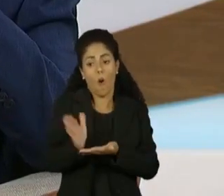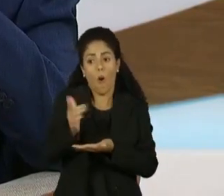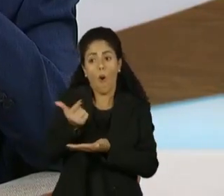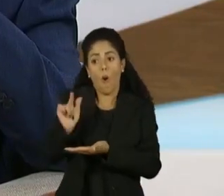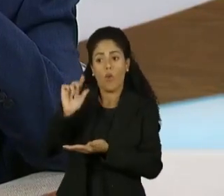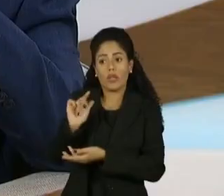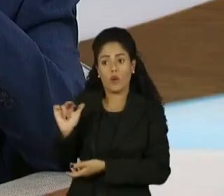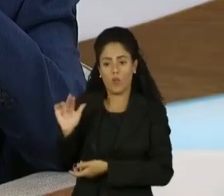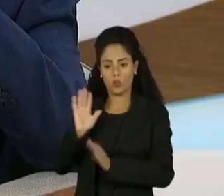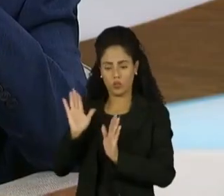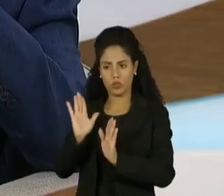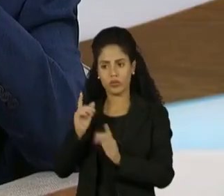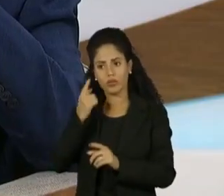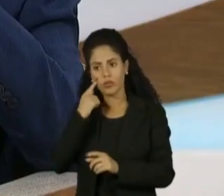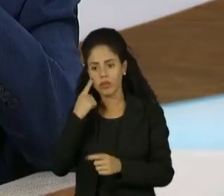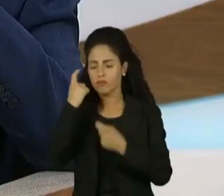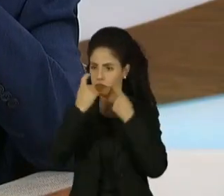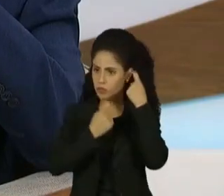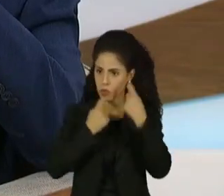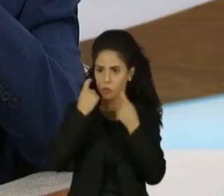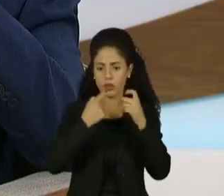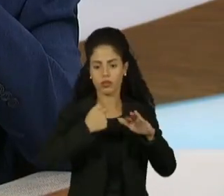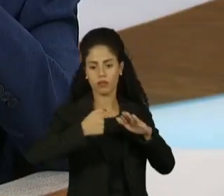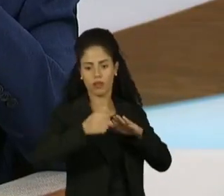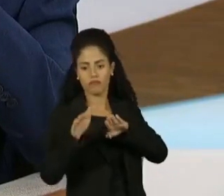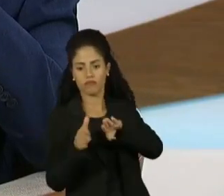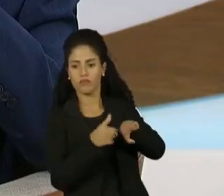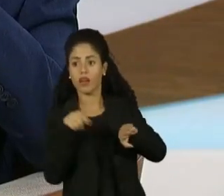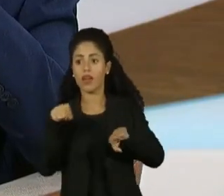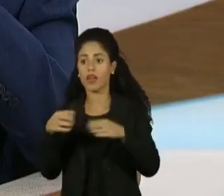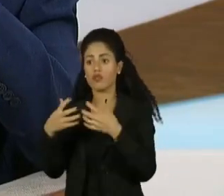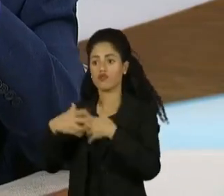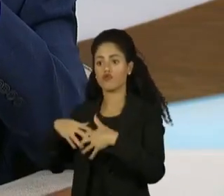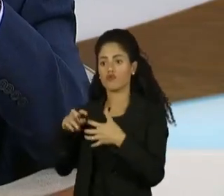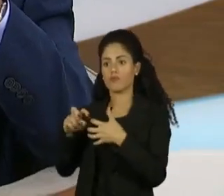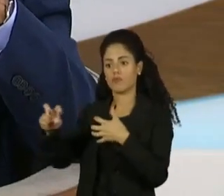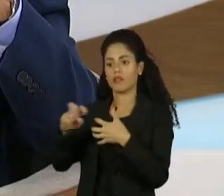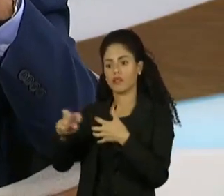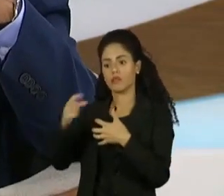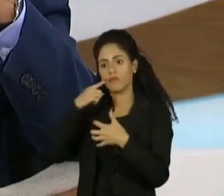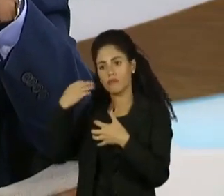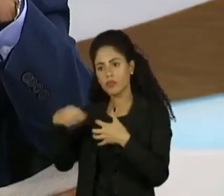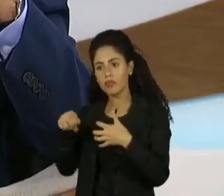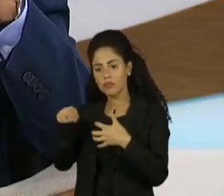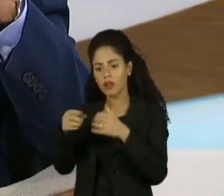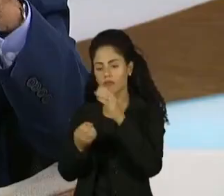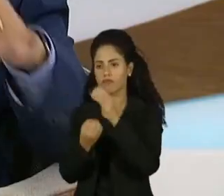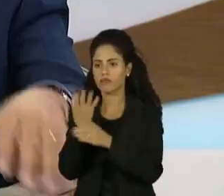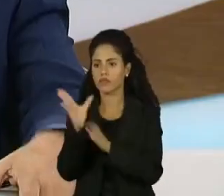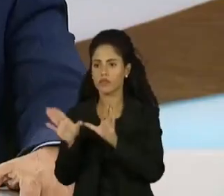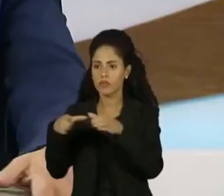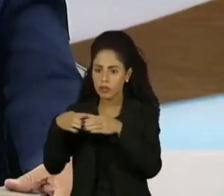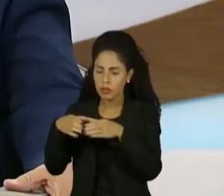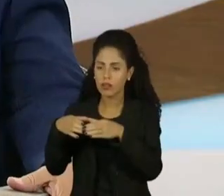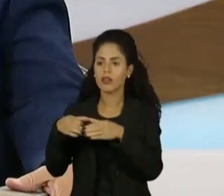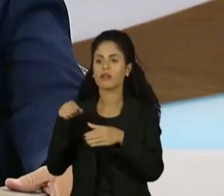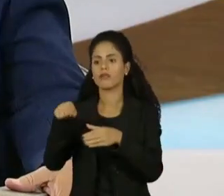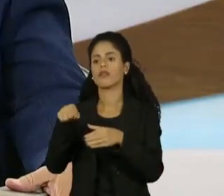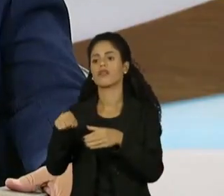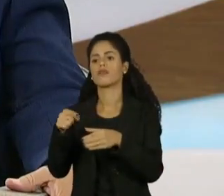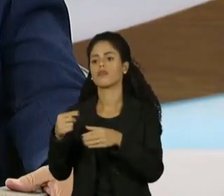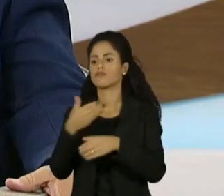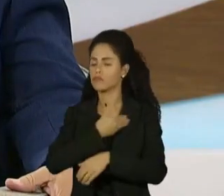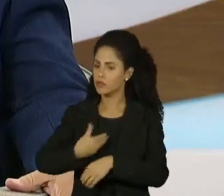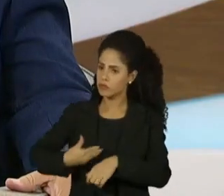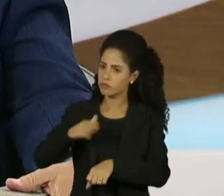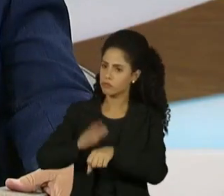certa reserva e preocupação com o projeto que lá está, que cria, de fato, o Ministério da Verdade, que o governo já